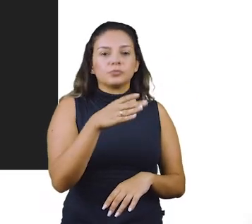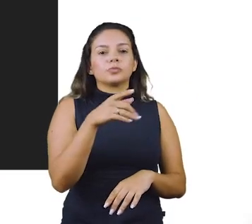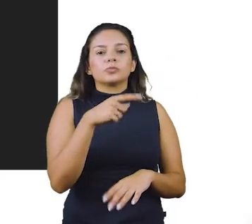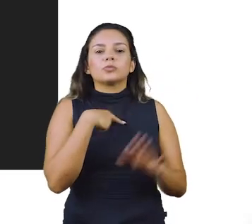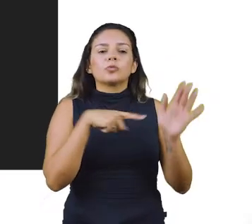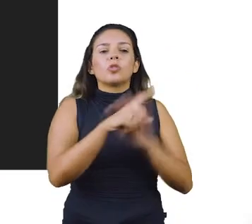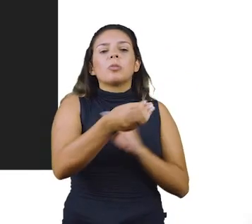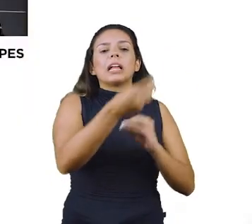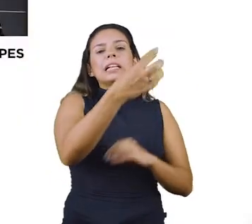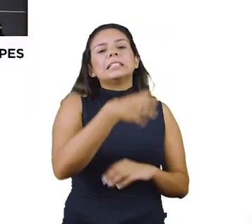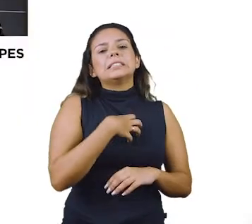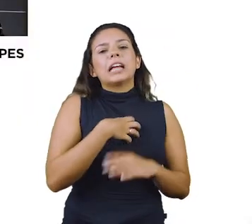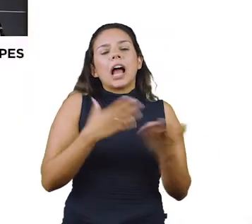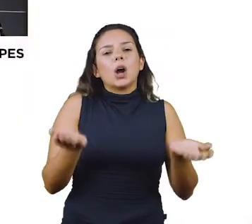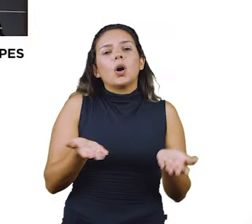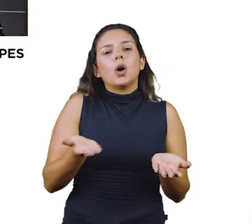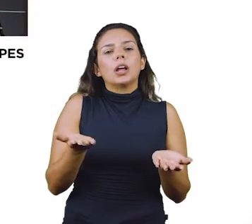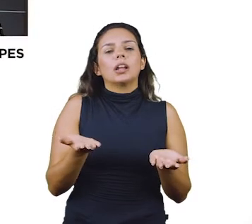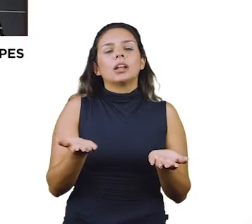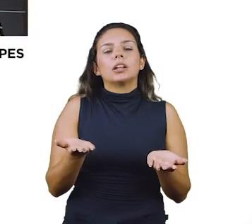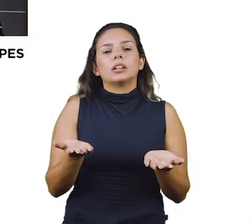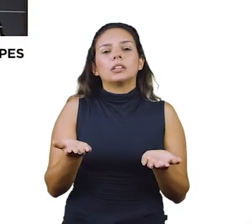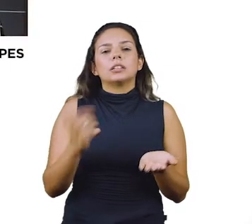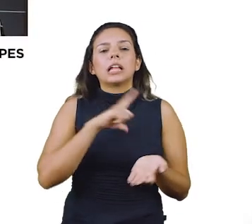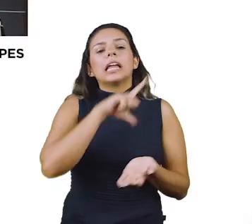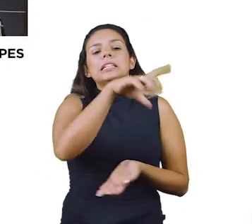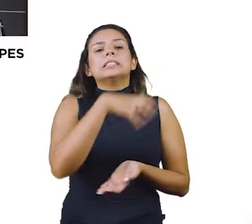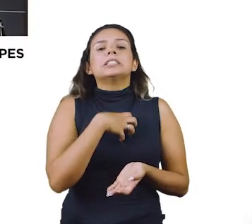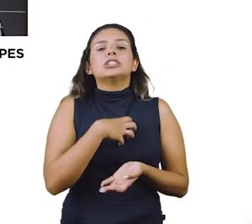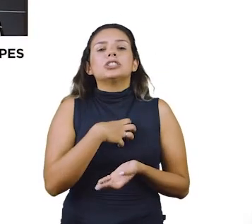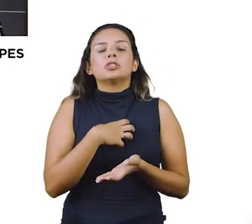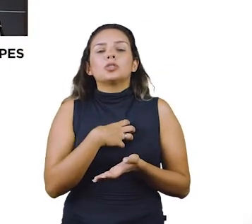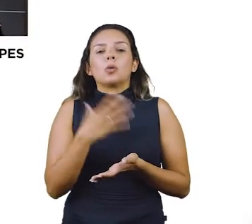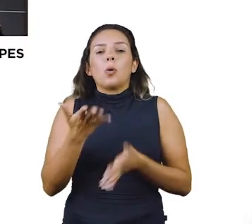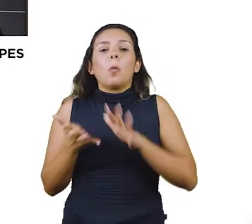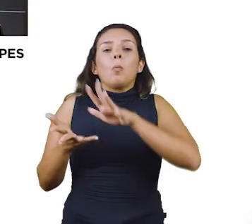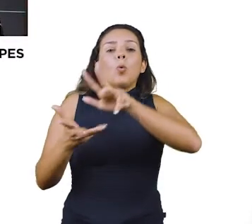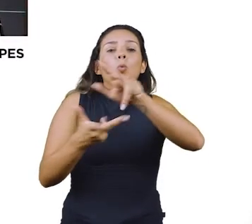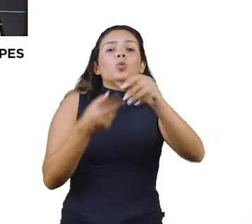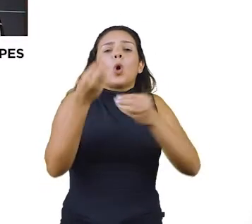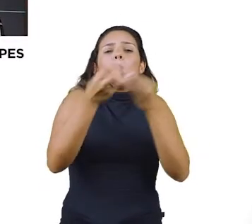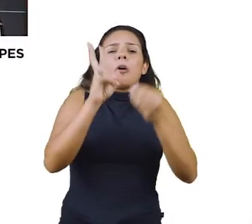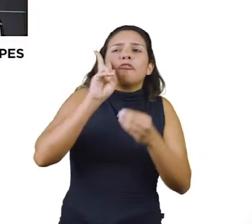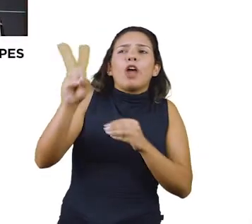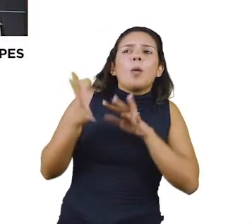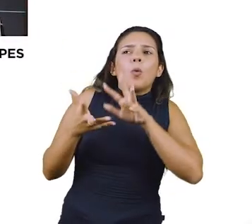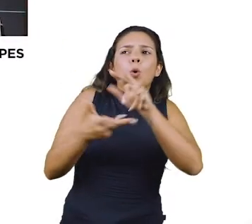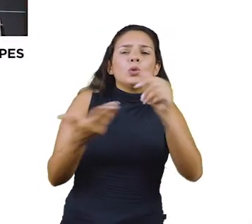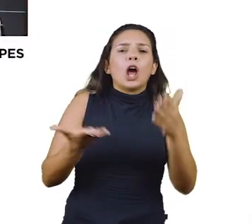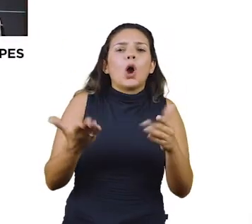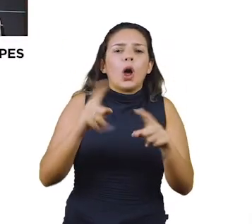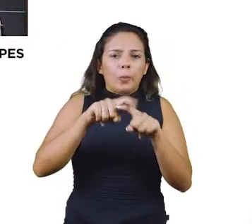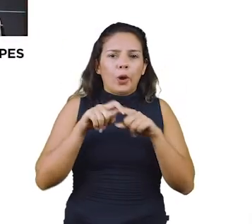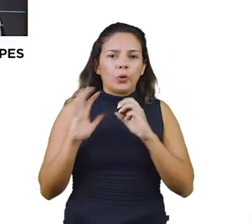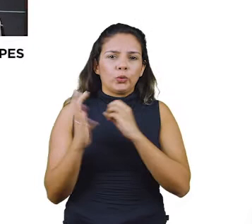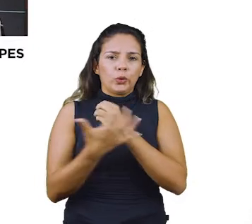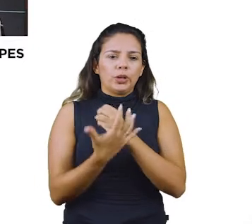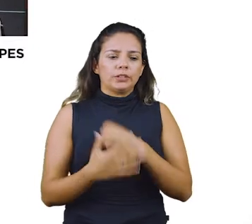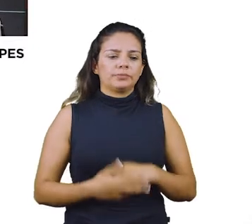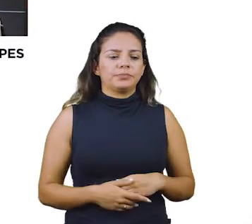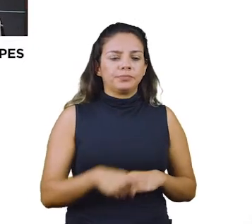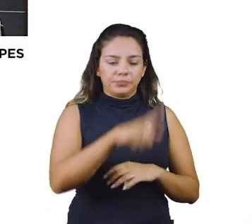você está sentindo esse momento? Como é que você tem sentido o mundo nessa pandemia? Olha,